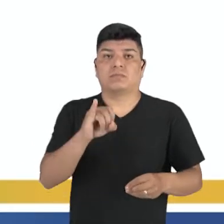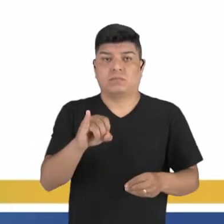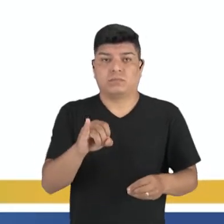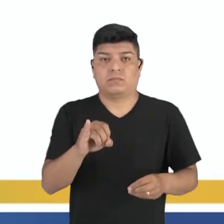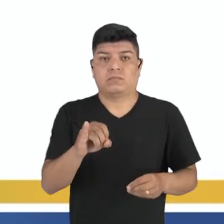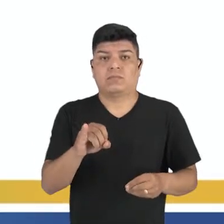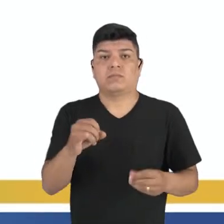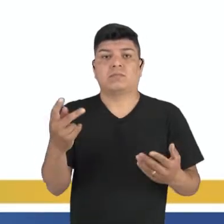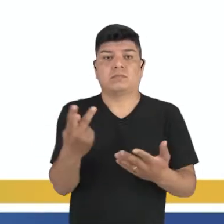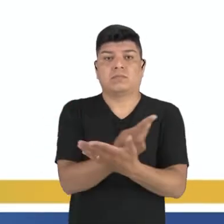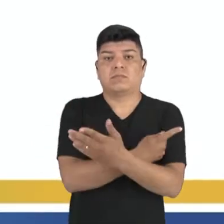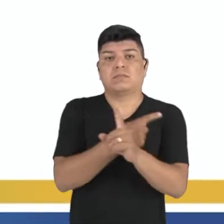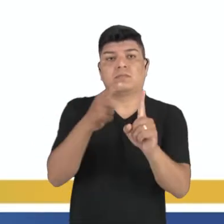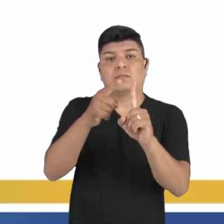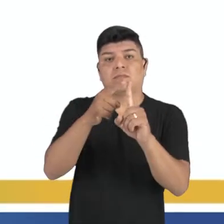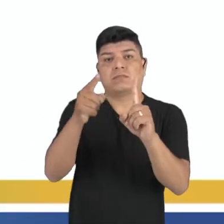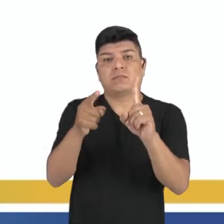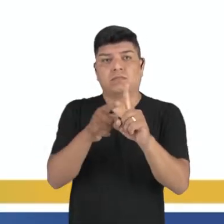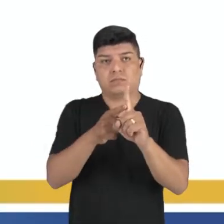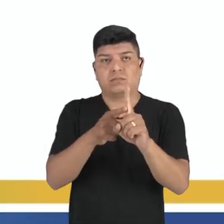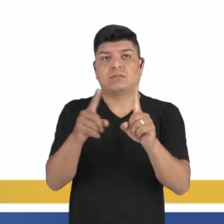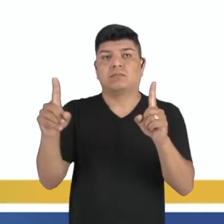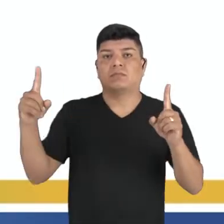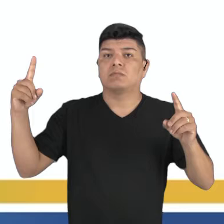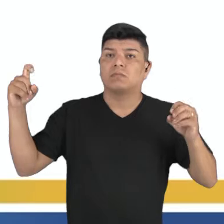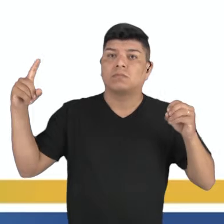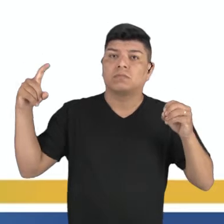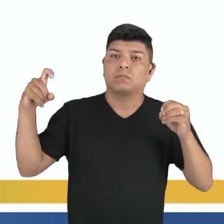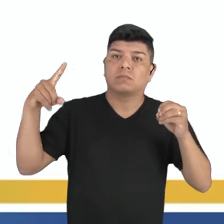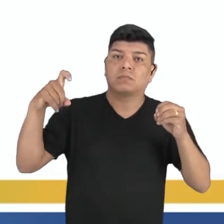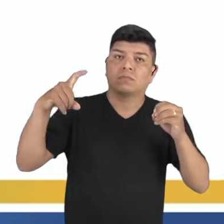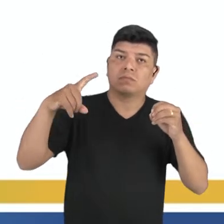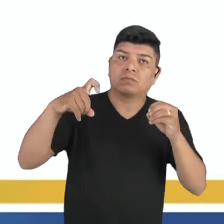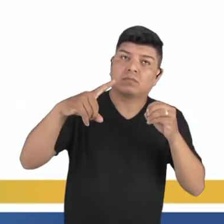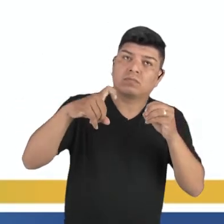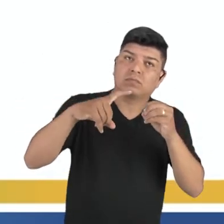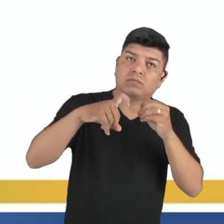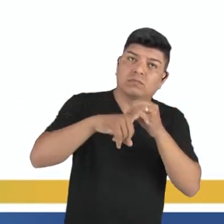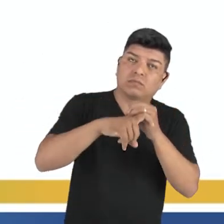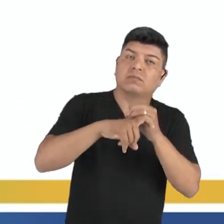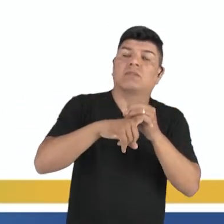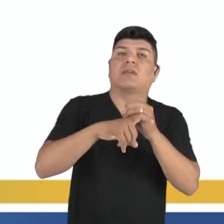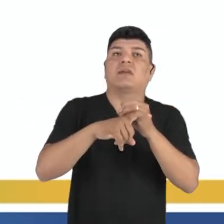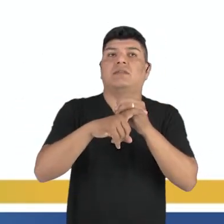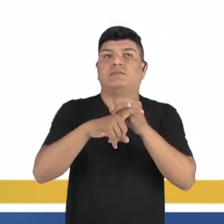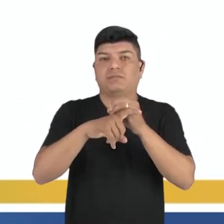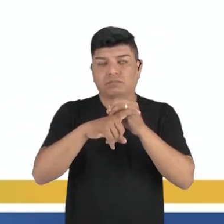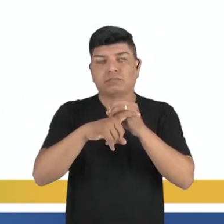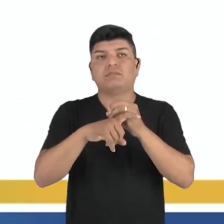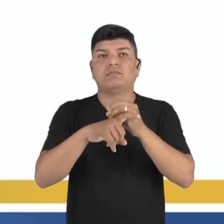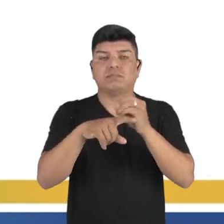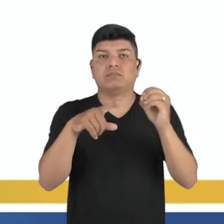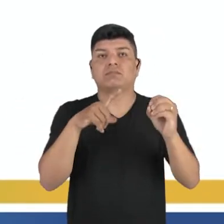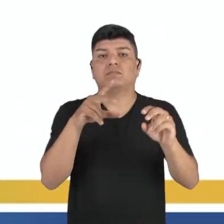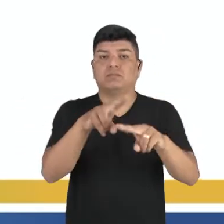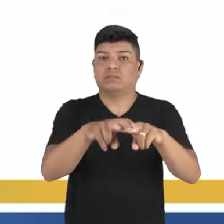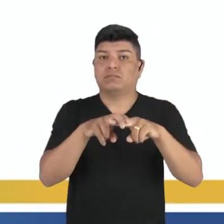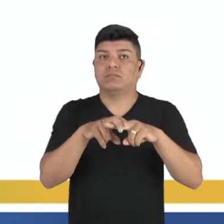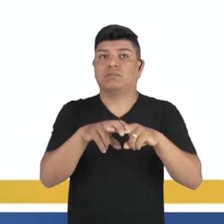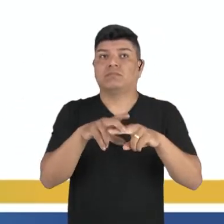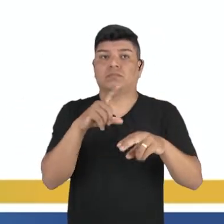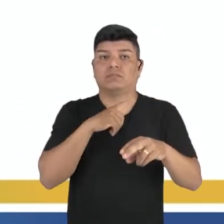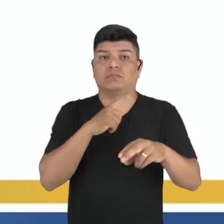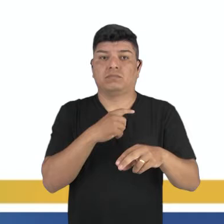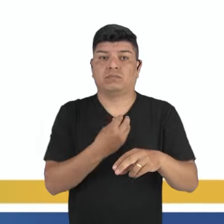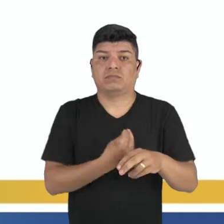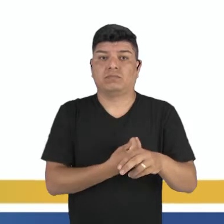gravidez, ou seja, o encontro ali do espermatozoide mais o óvulo, né, aí houve a fecundação, com isso gera-se um